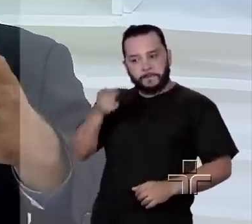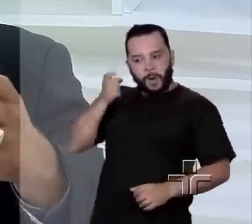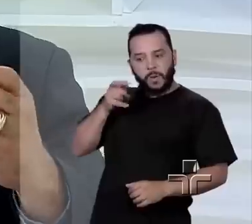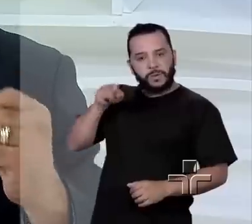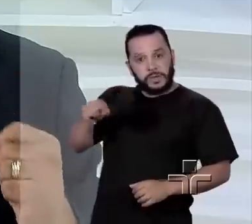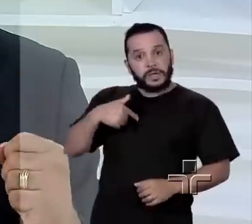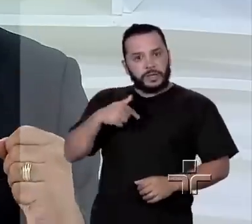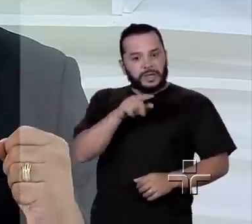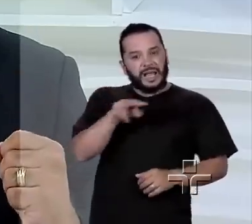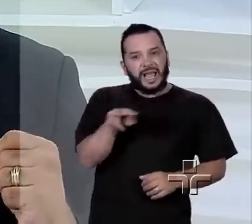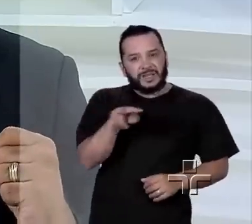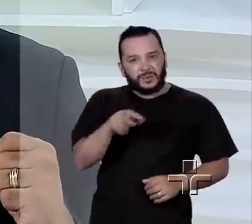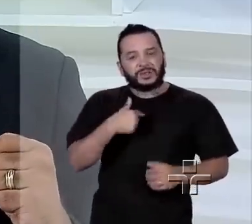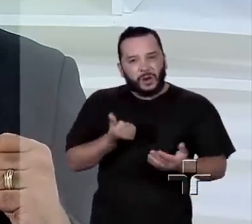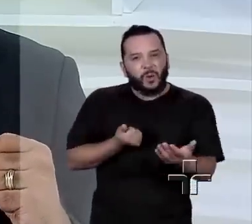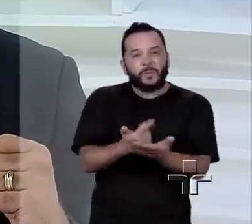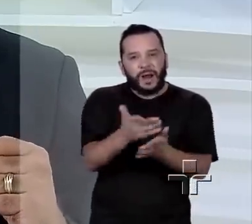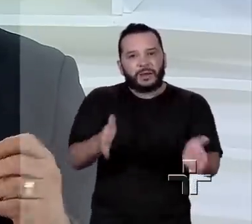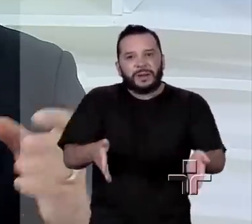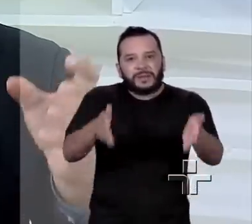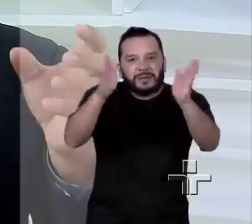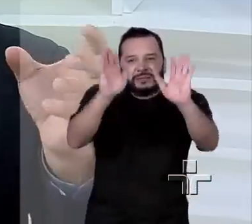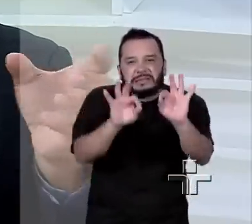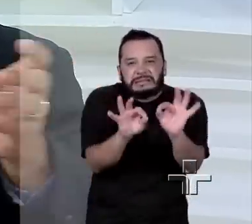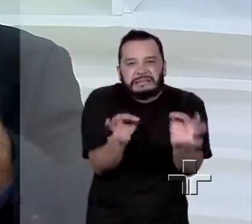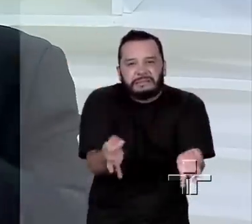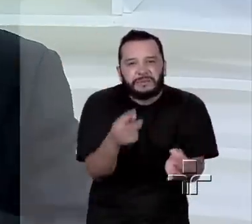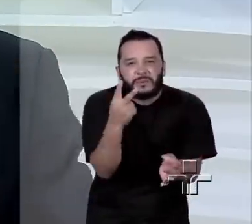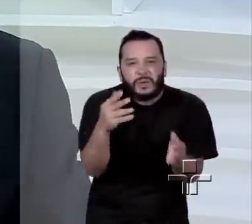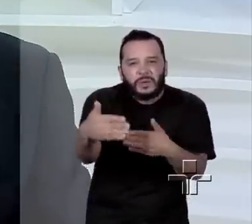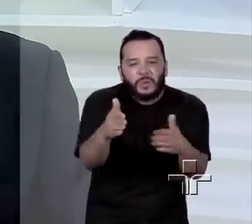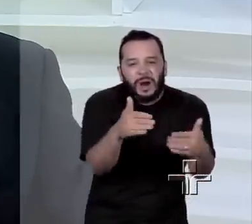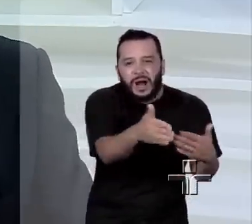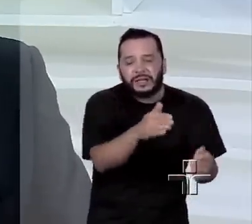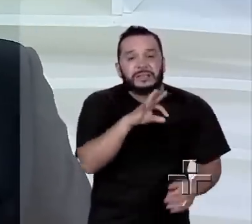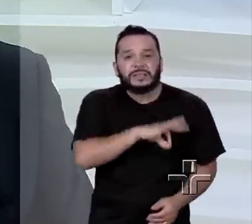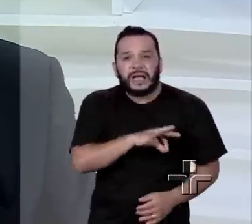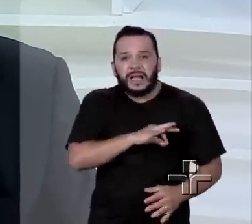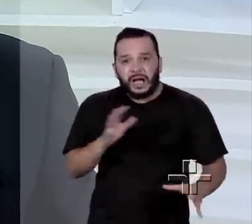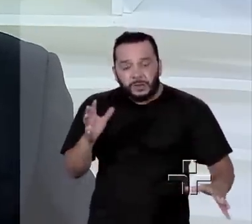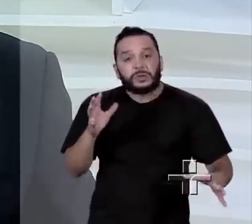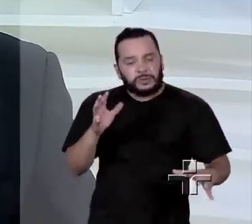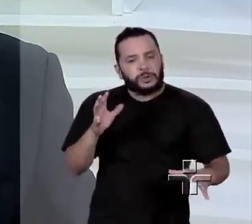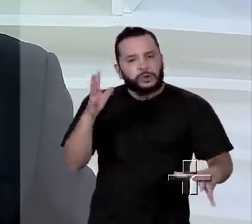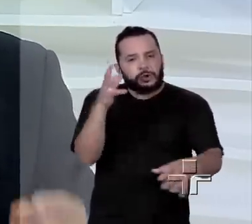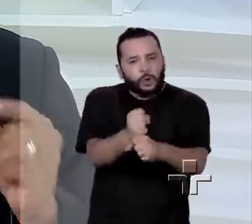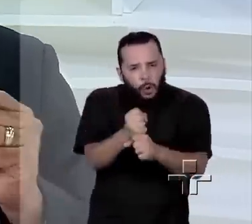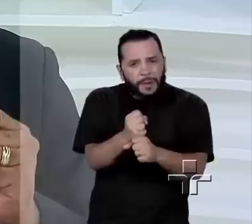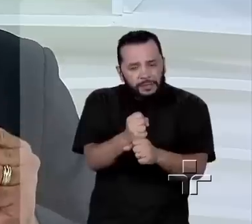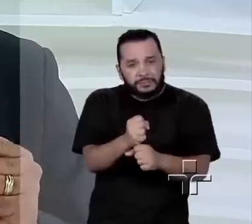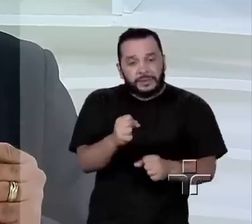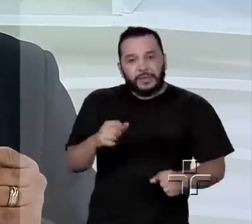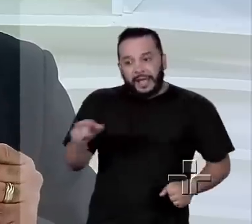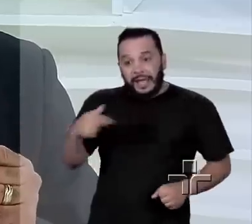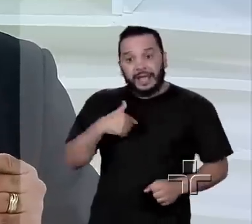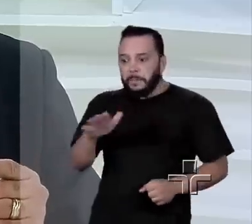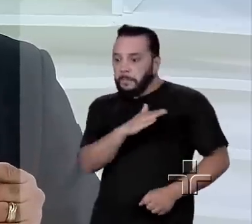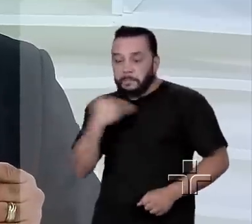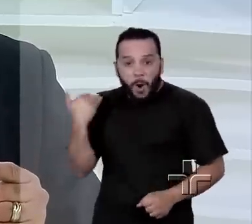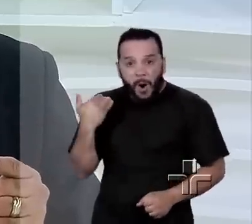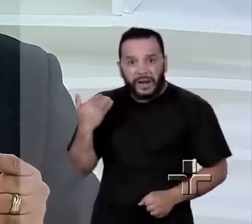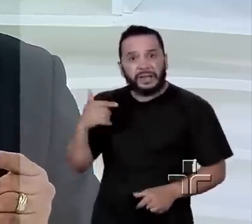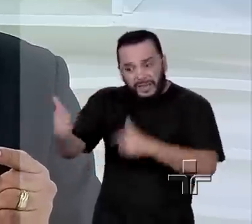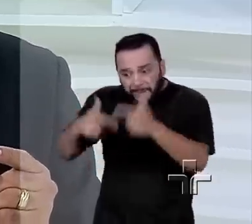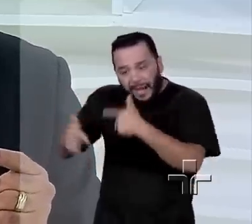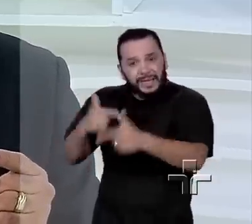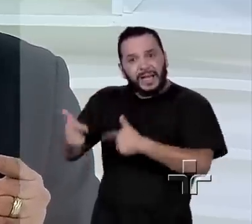comprado um apartamentozinho de 2 dormitórios, com a soma dos salários, ele morre defendendo a sociedade e aí simplesmente se